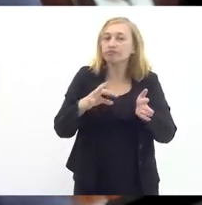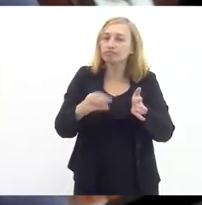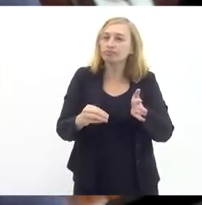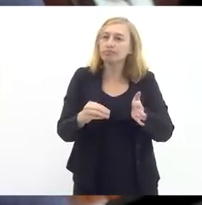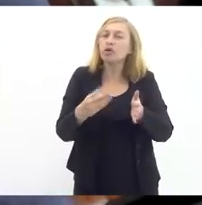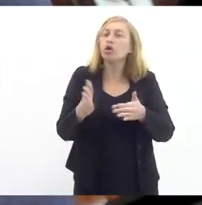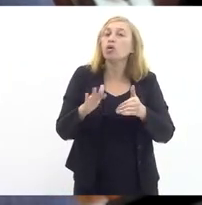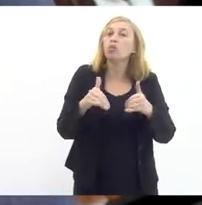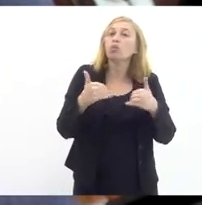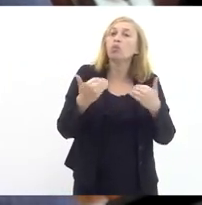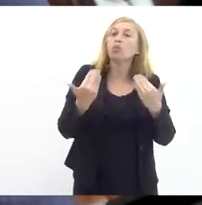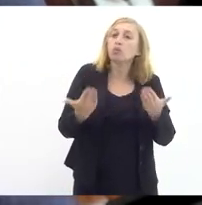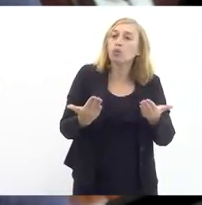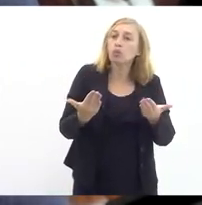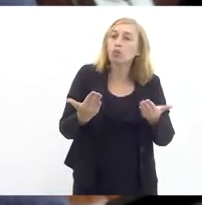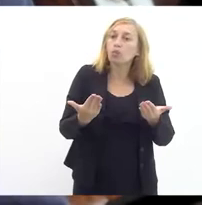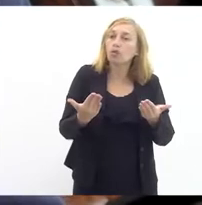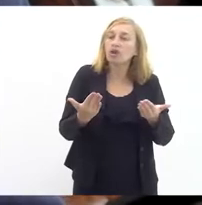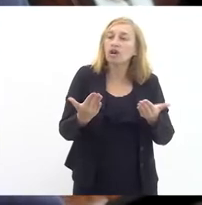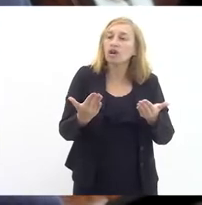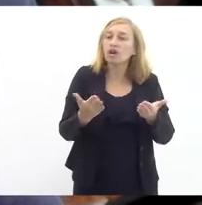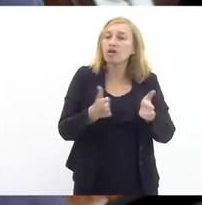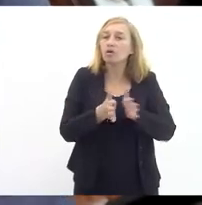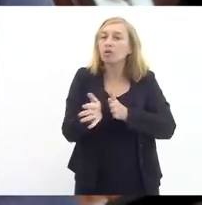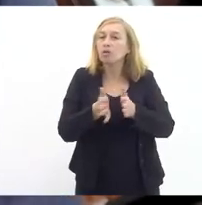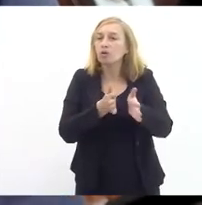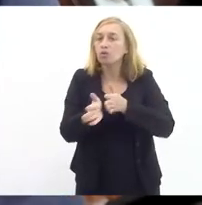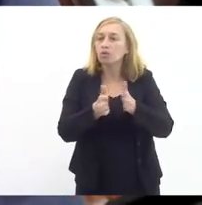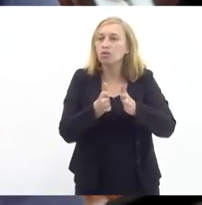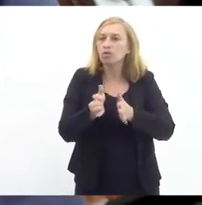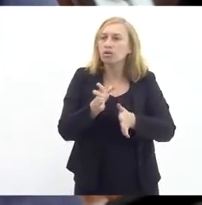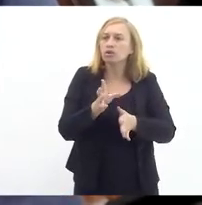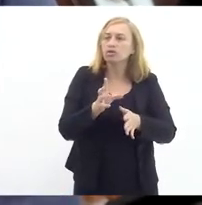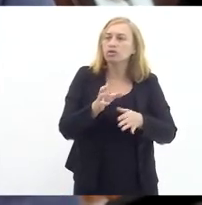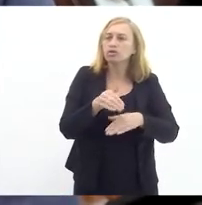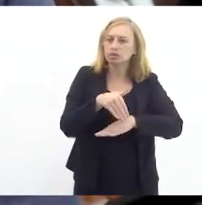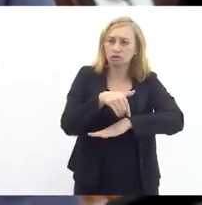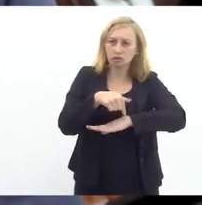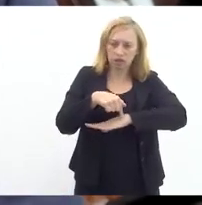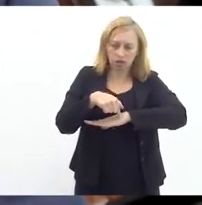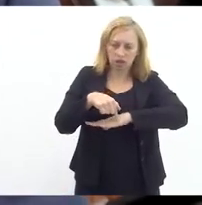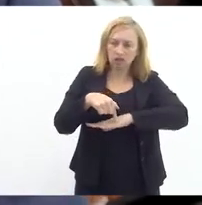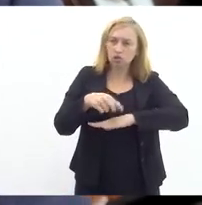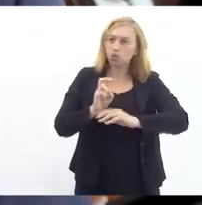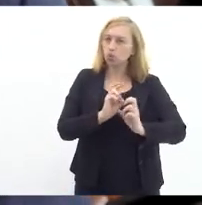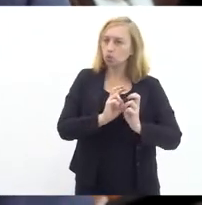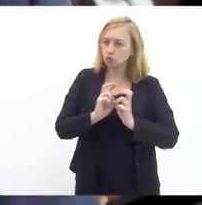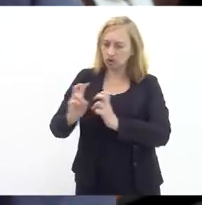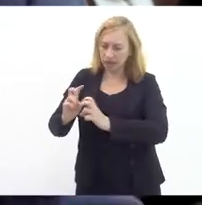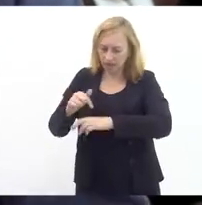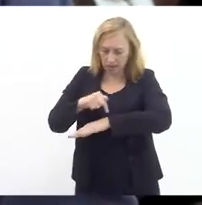quando da viabilidade de adequação do vão entre o trem e a plataforma.